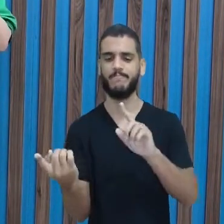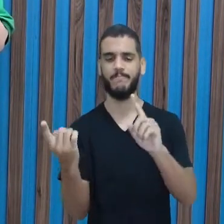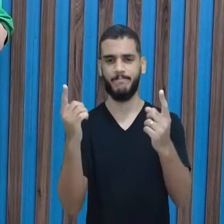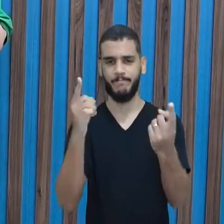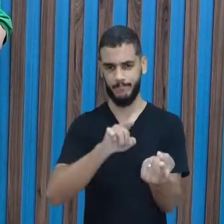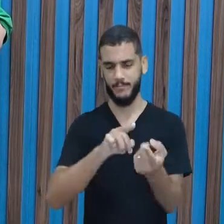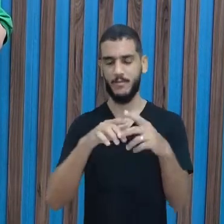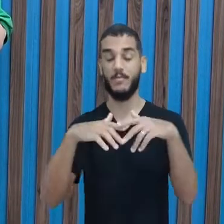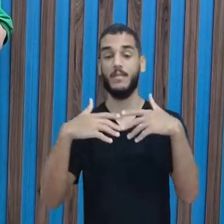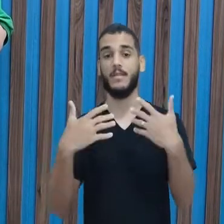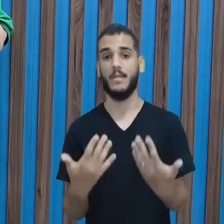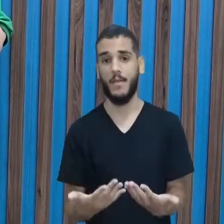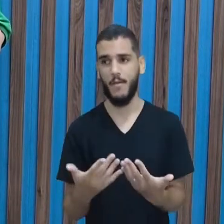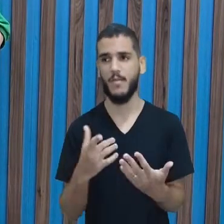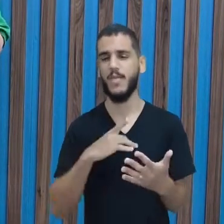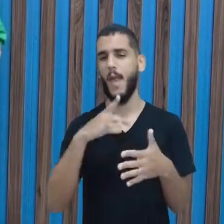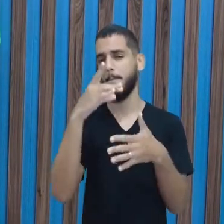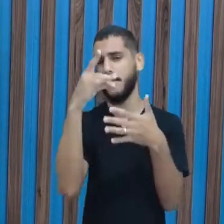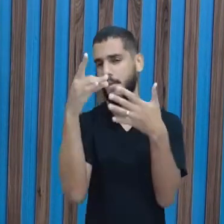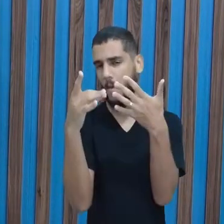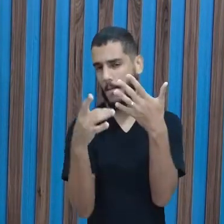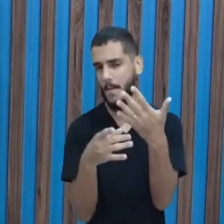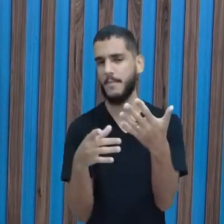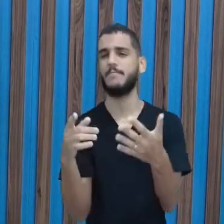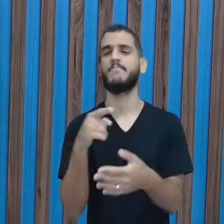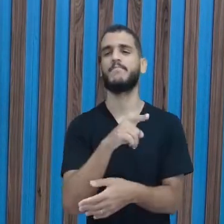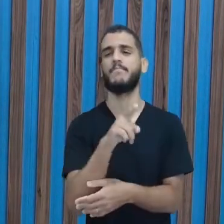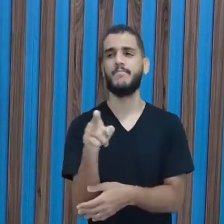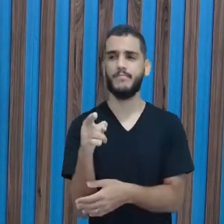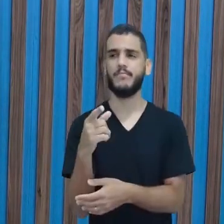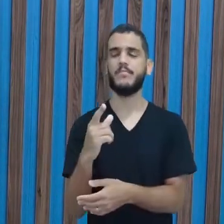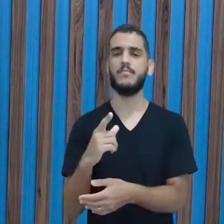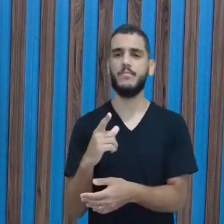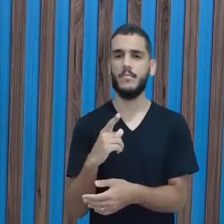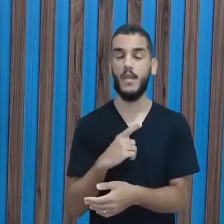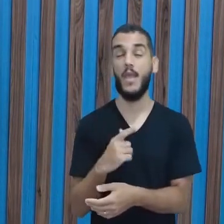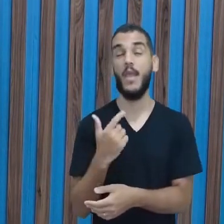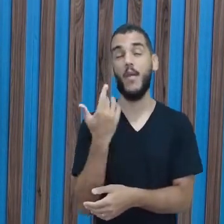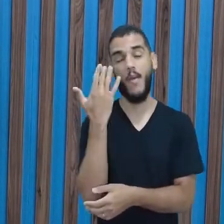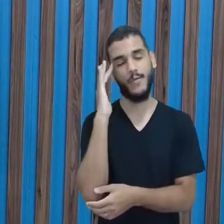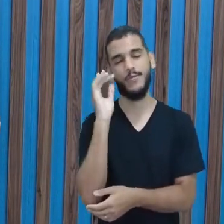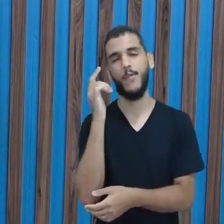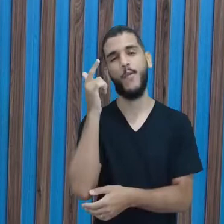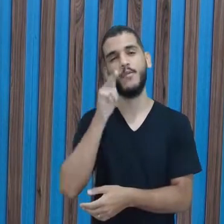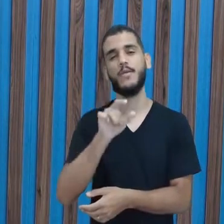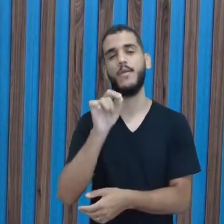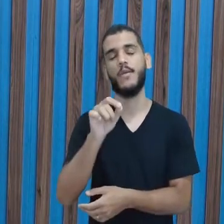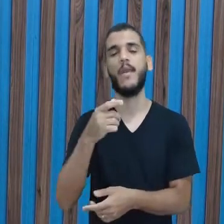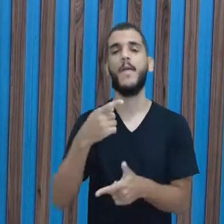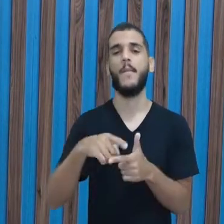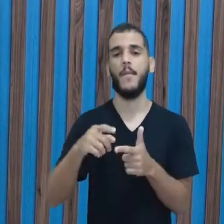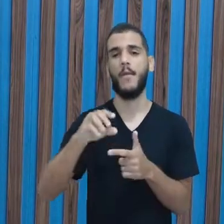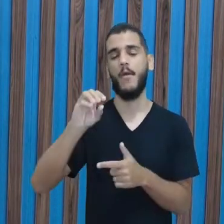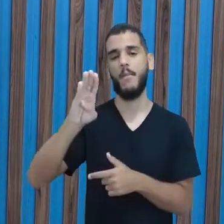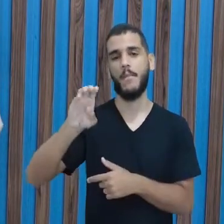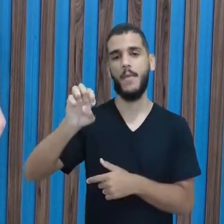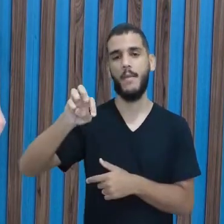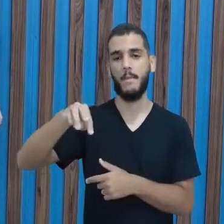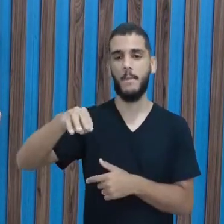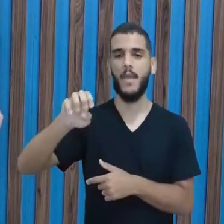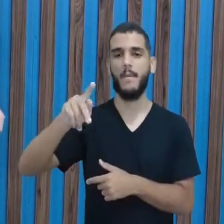aí a gente vai, eu vou detalhar mais, vou trazer um problema, vou ver se eu consigo um problema da OBMAP para vocês.